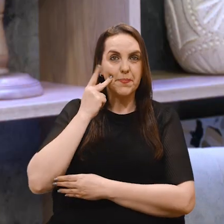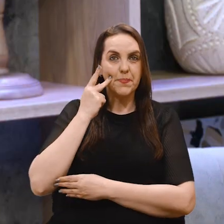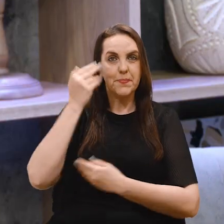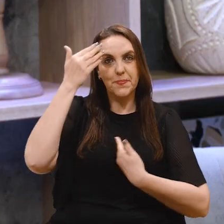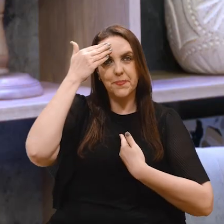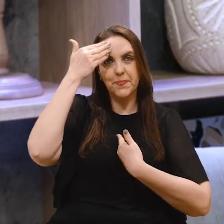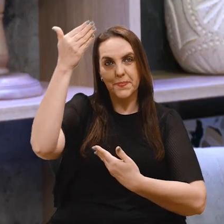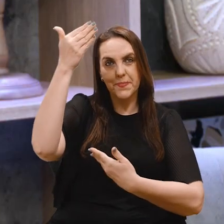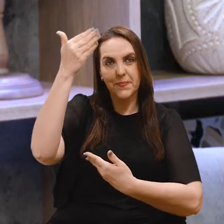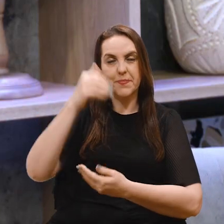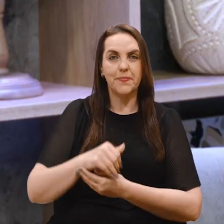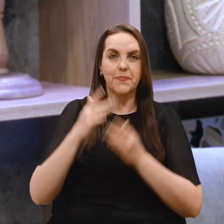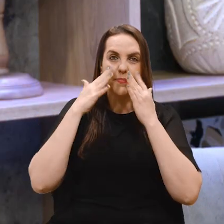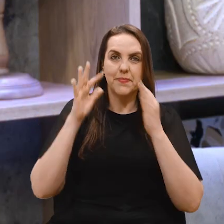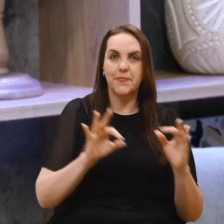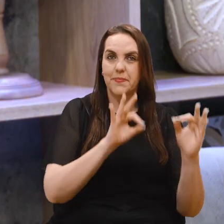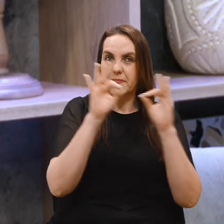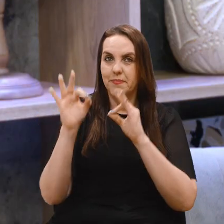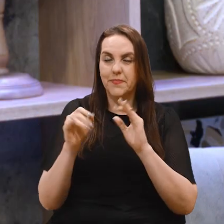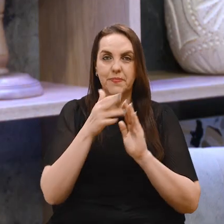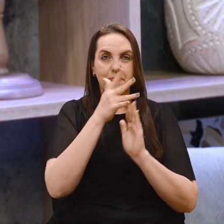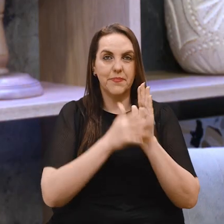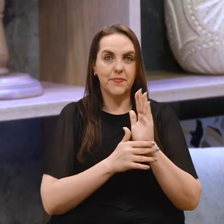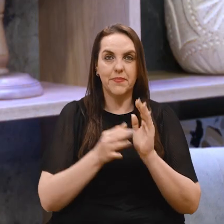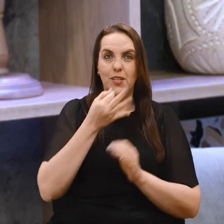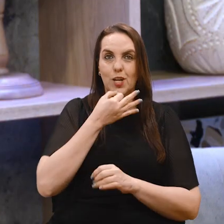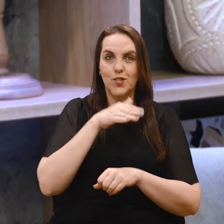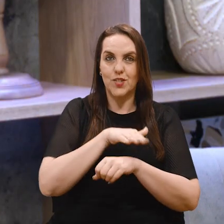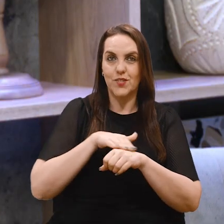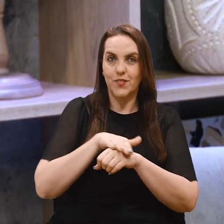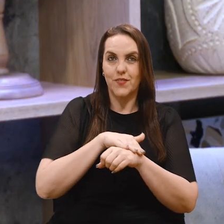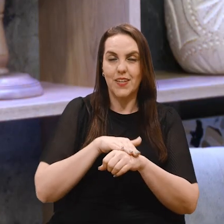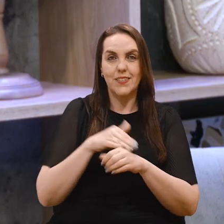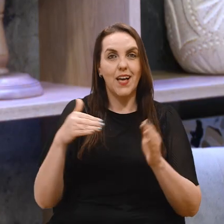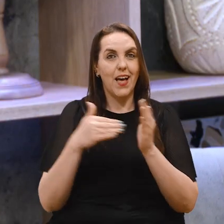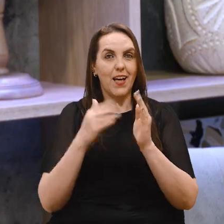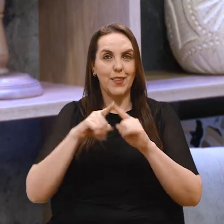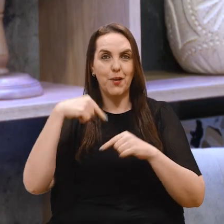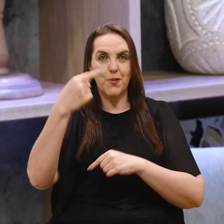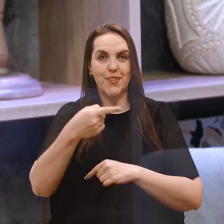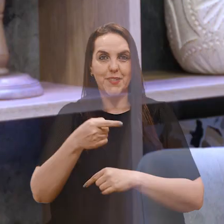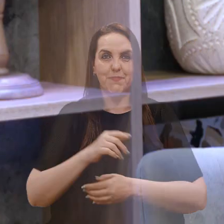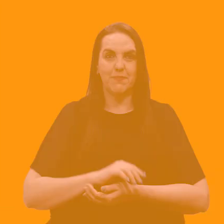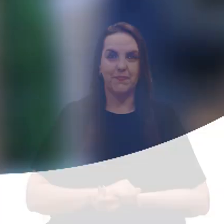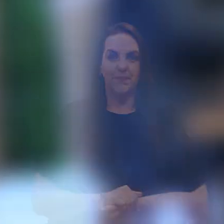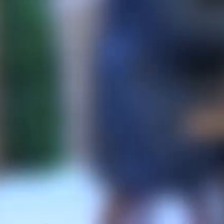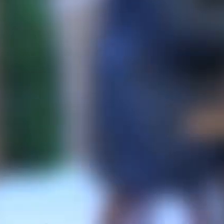agradeço a sua audiência nesta edição do Caxias Conversa e até a próxima.